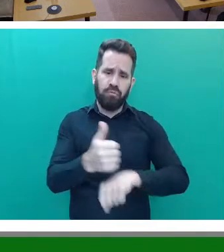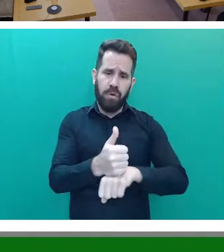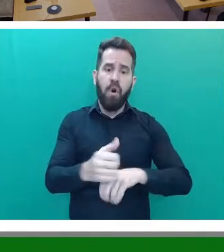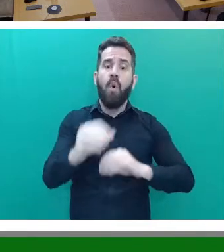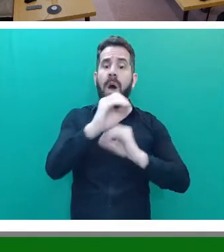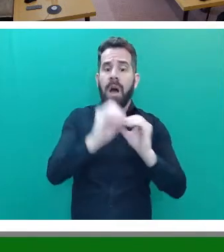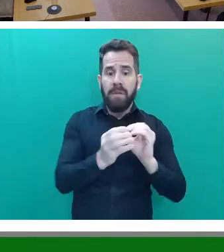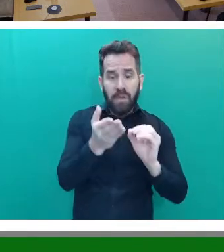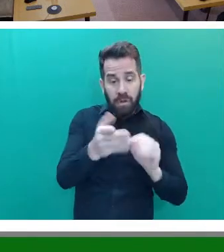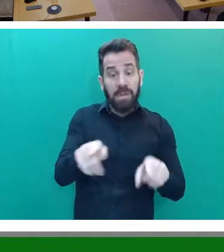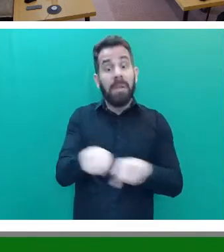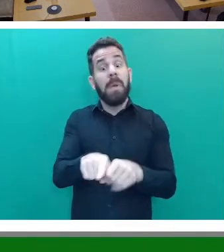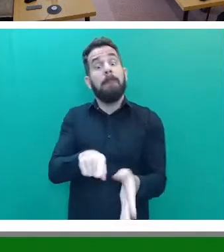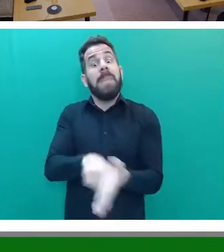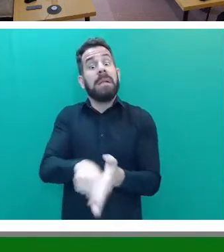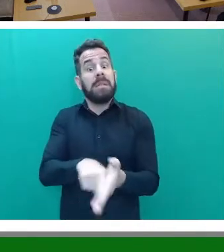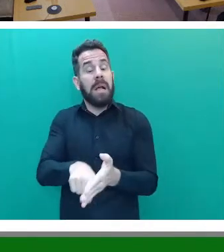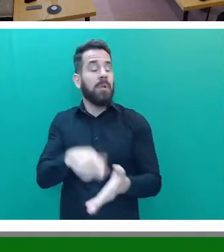como pesquisadora.